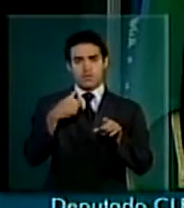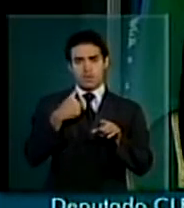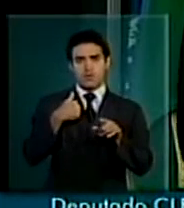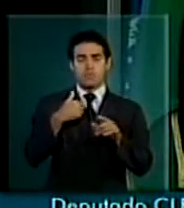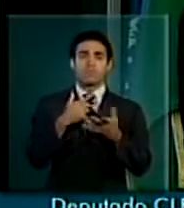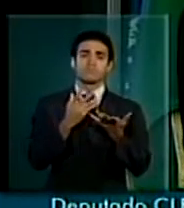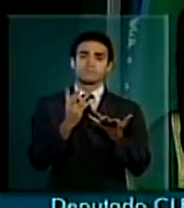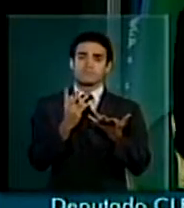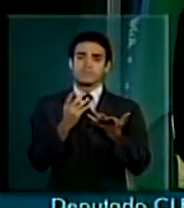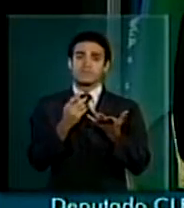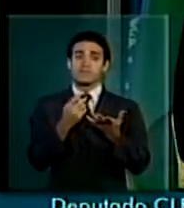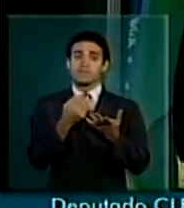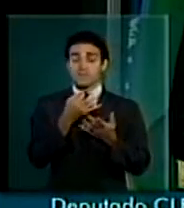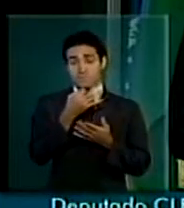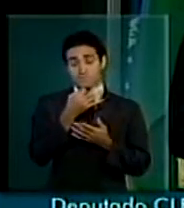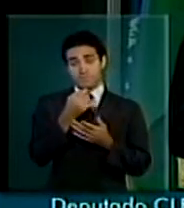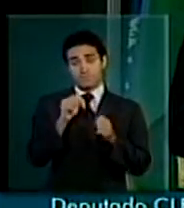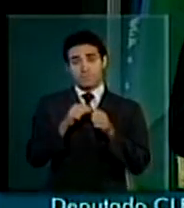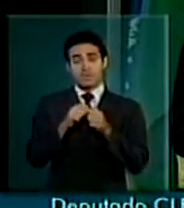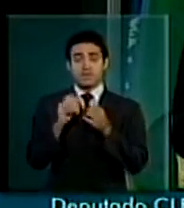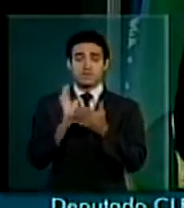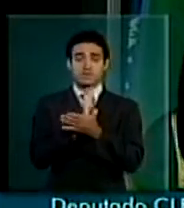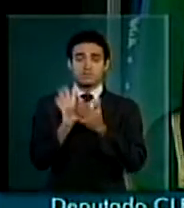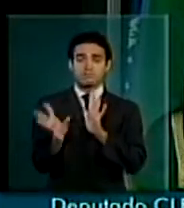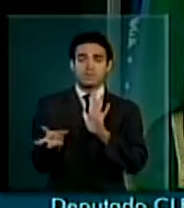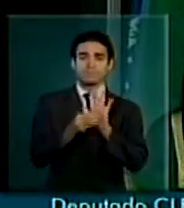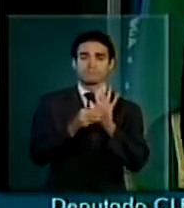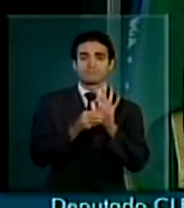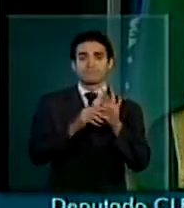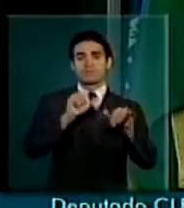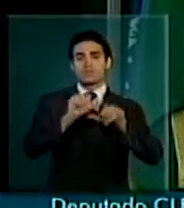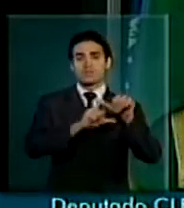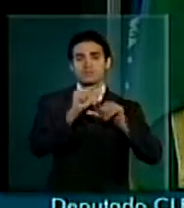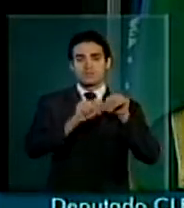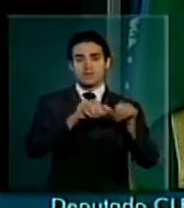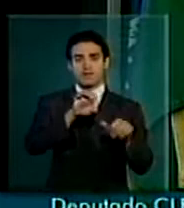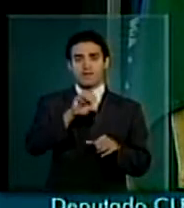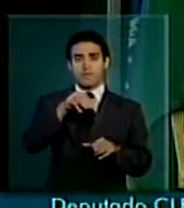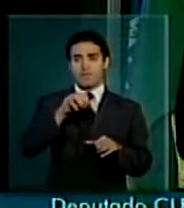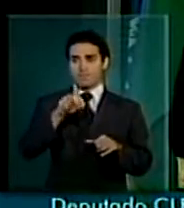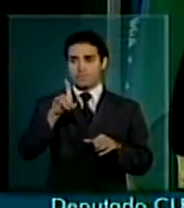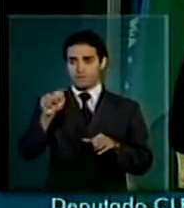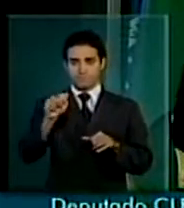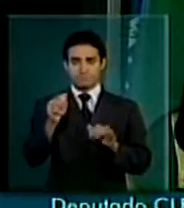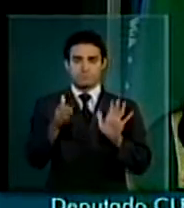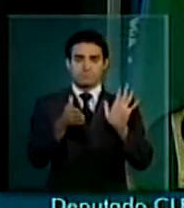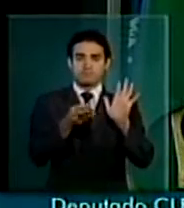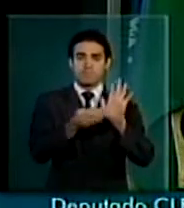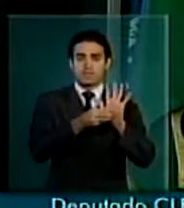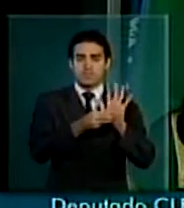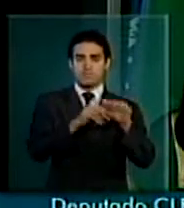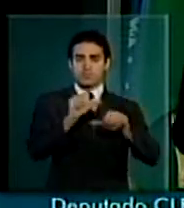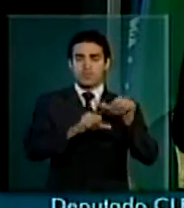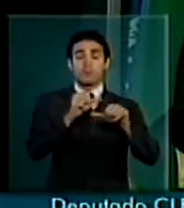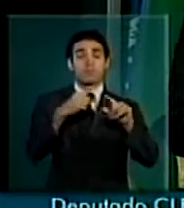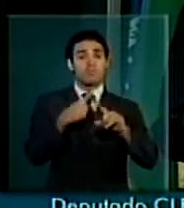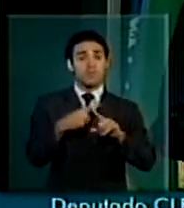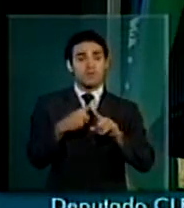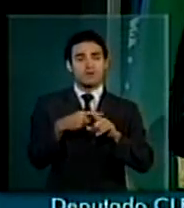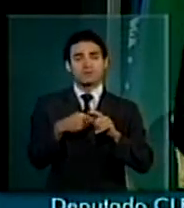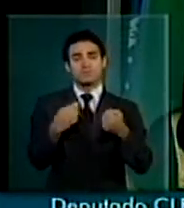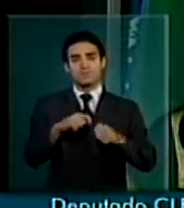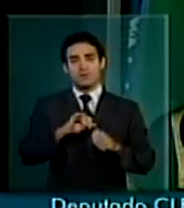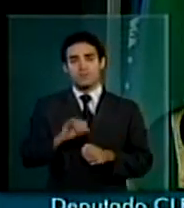apresentei emenda a esta medida provisória no sentido de que nós pudéssemos